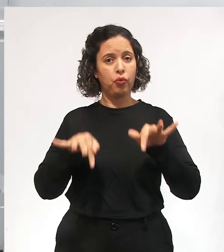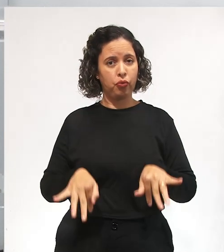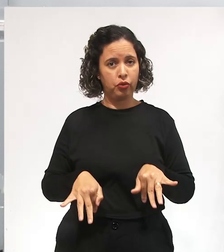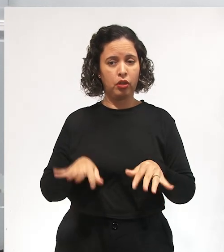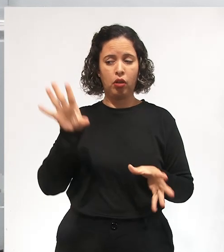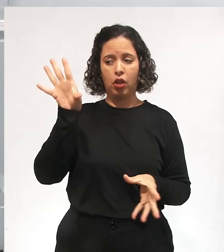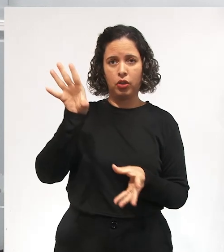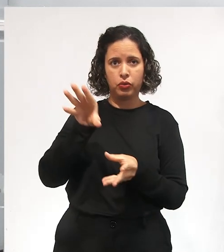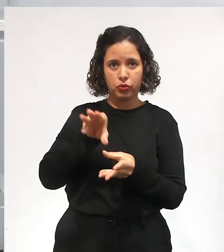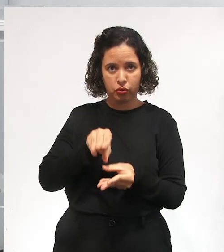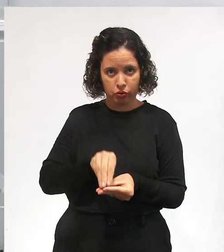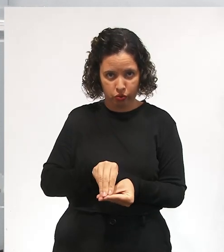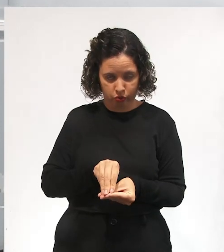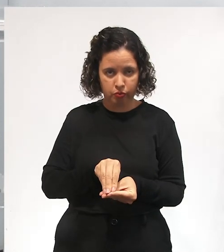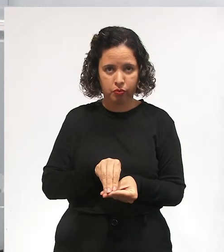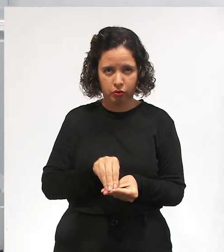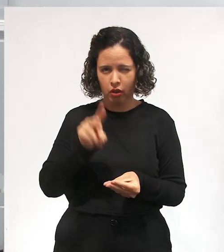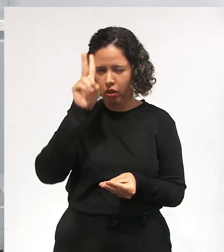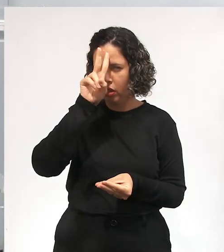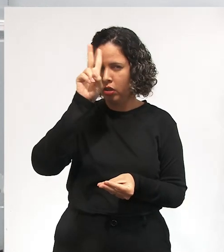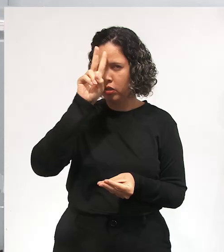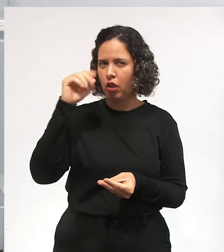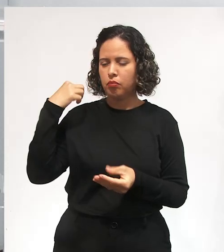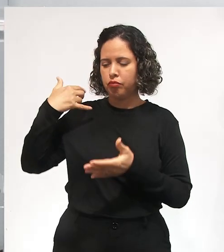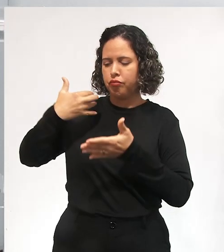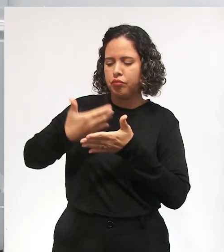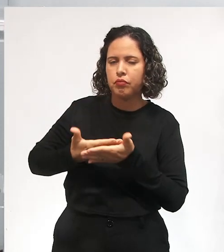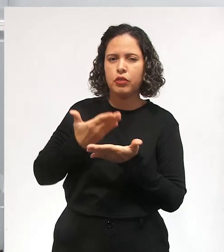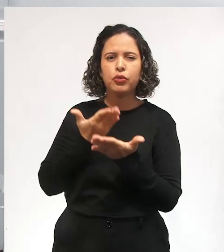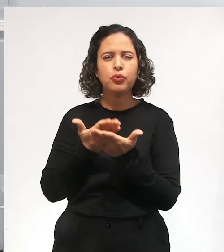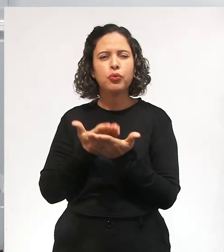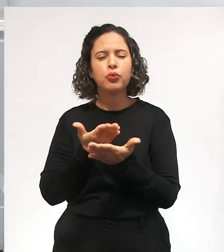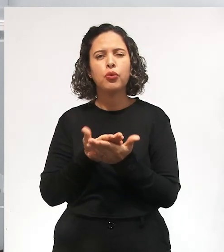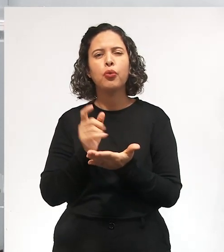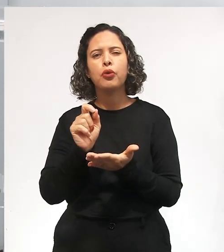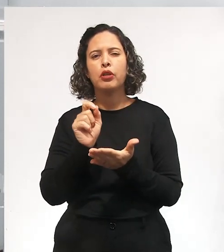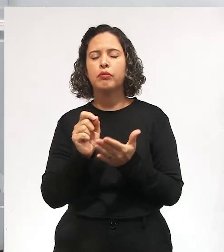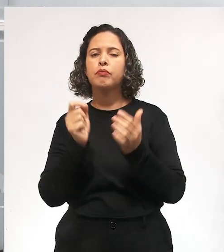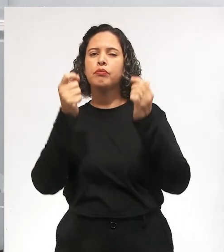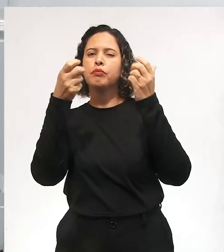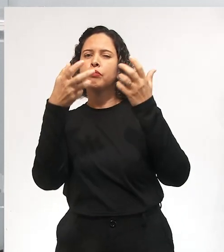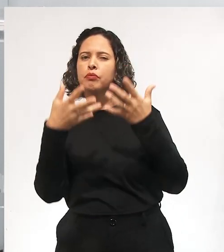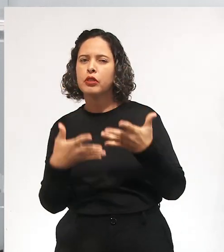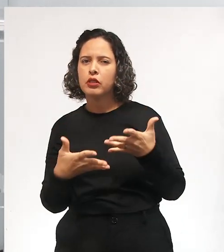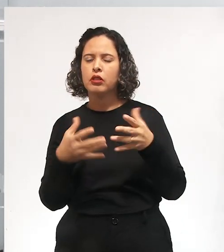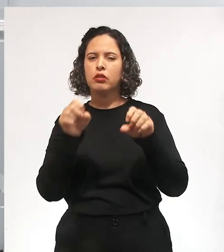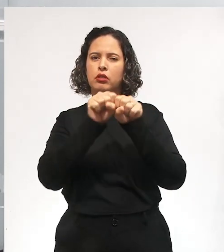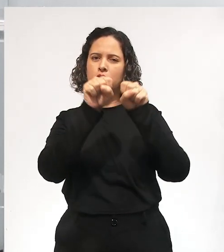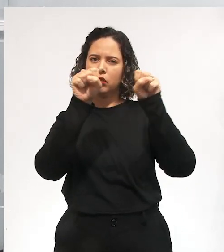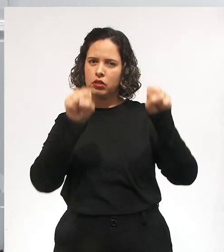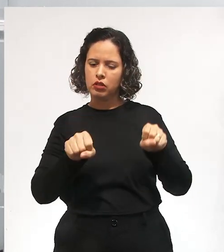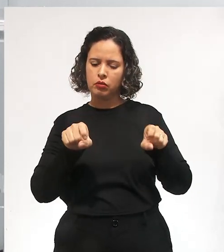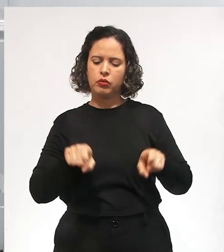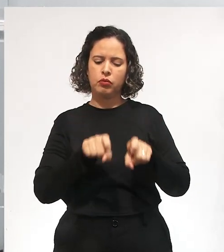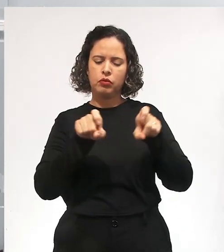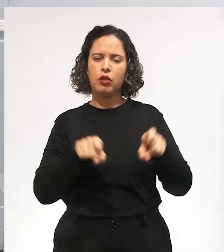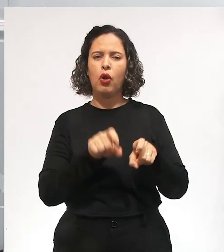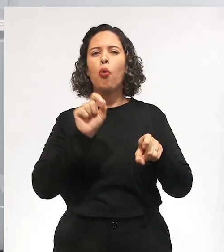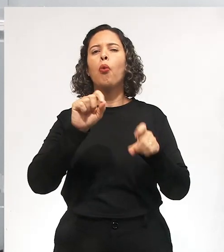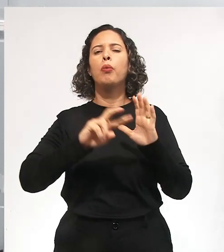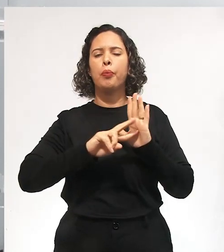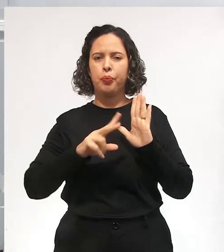nossa disciplina, vamos resumir o que a gente estudou. Nós falamos do sistema computacional, o que